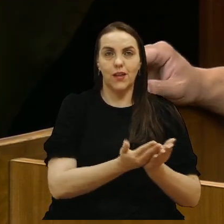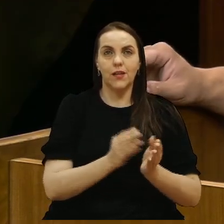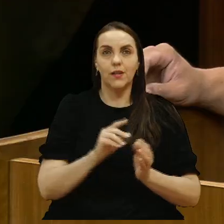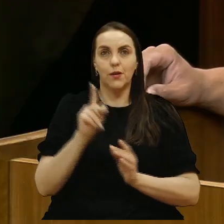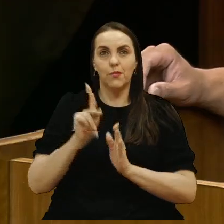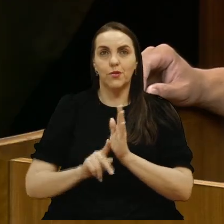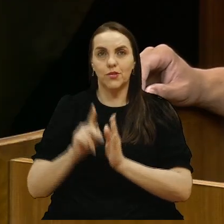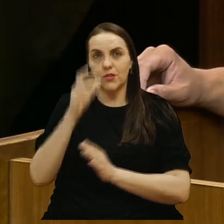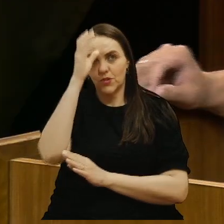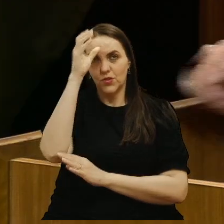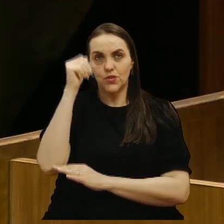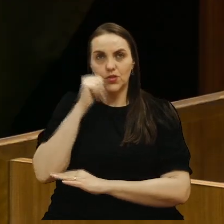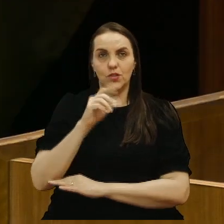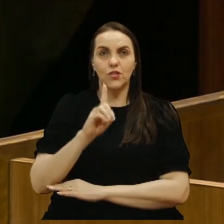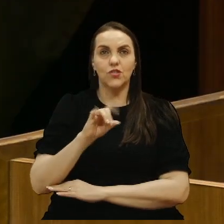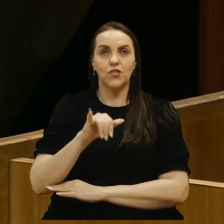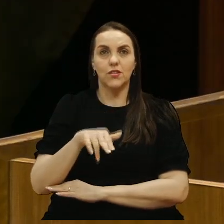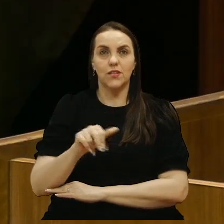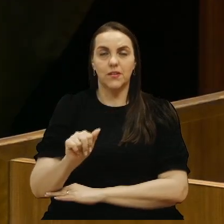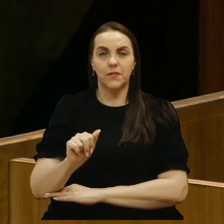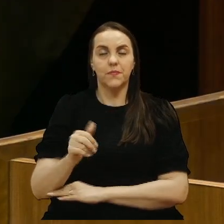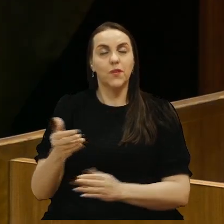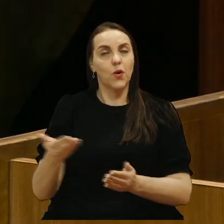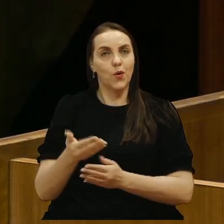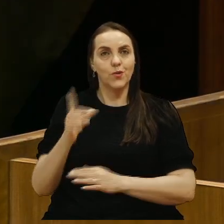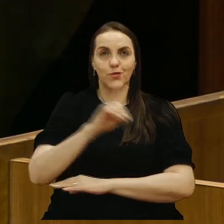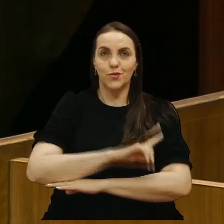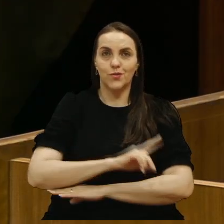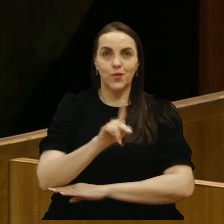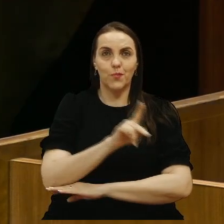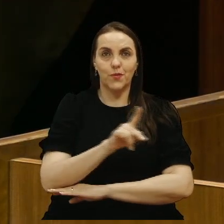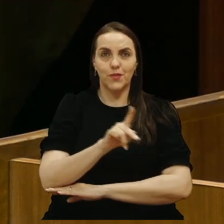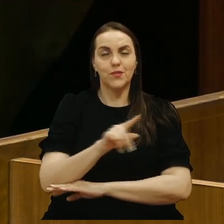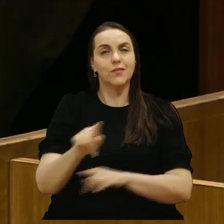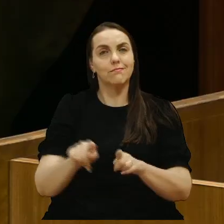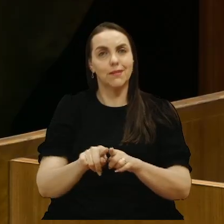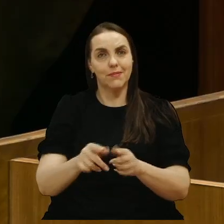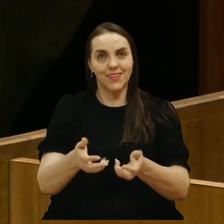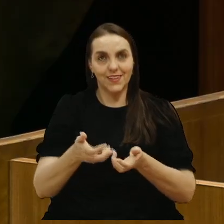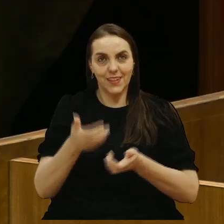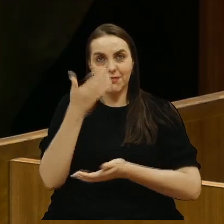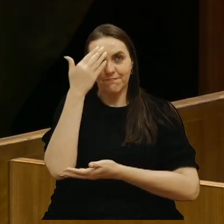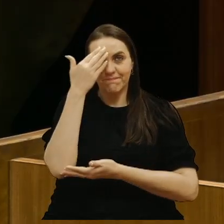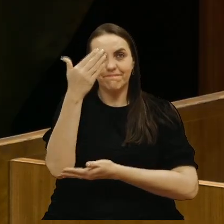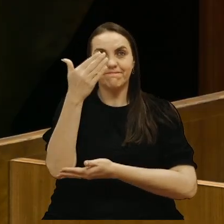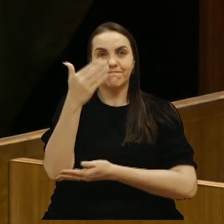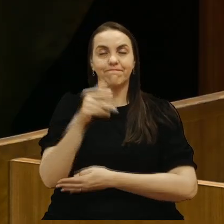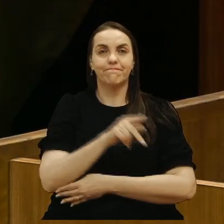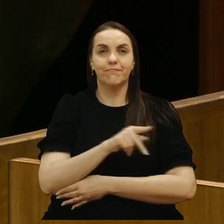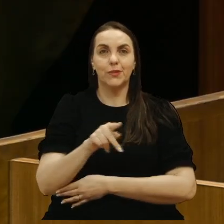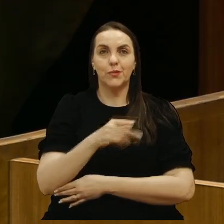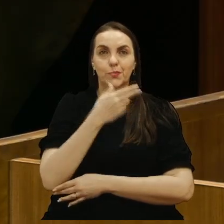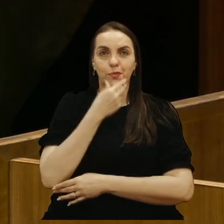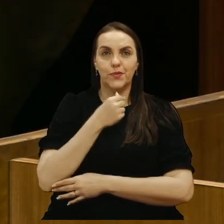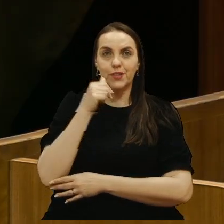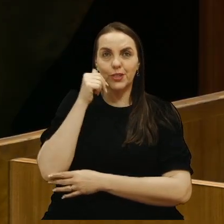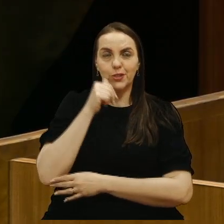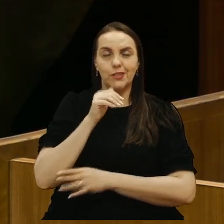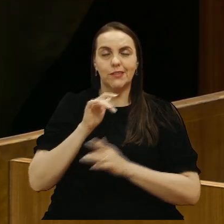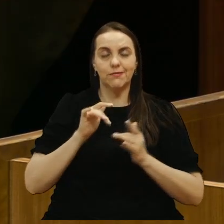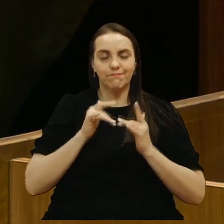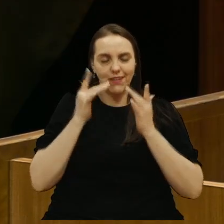Tiadina. Então, hoje, no dia do professor, também quero agradecer a esses professores que têm dado